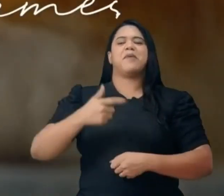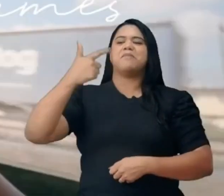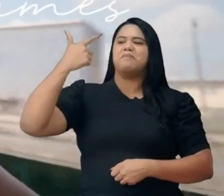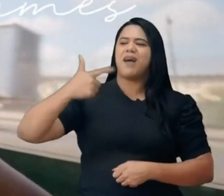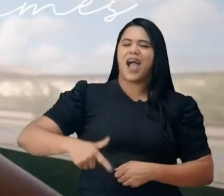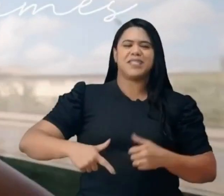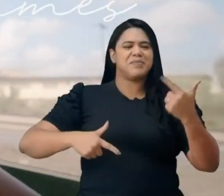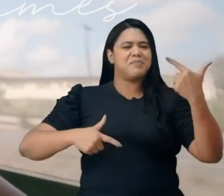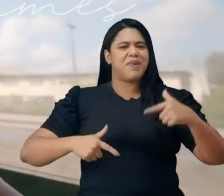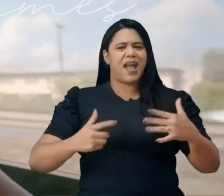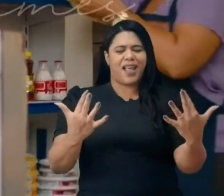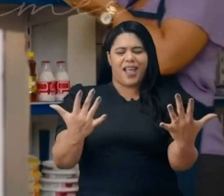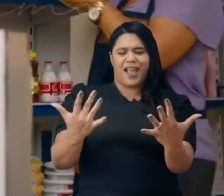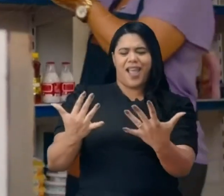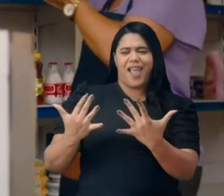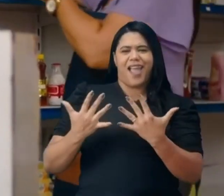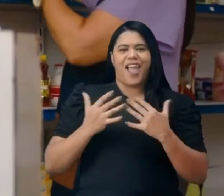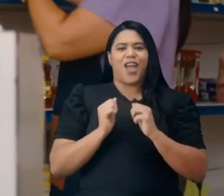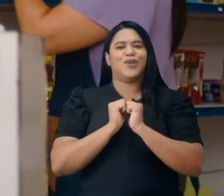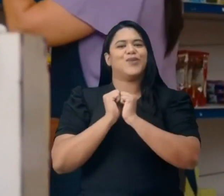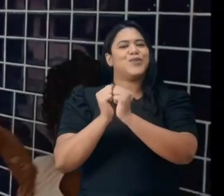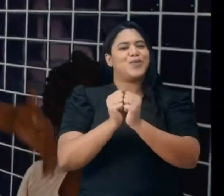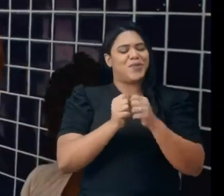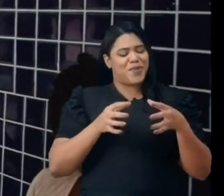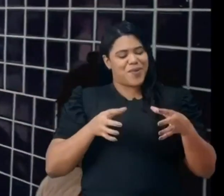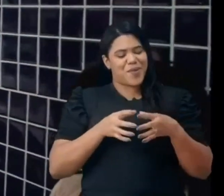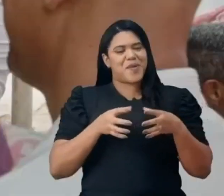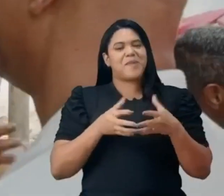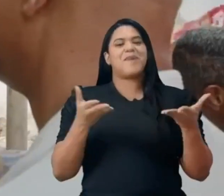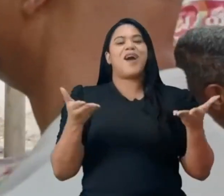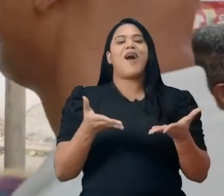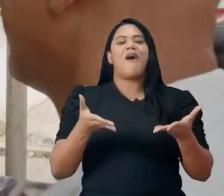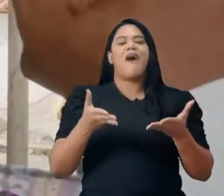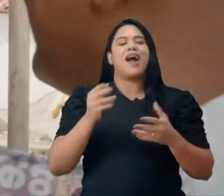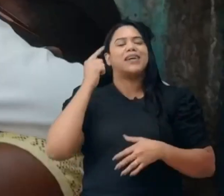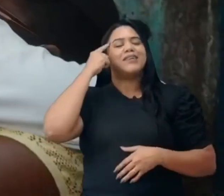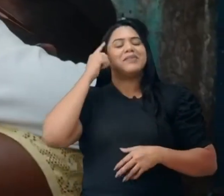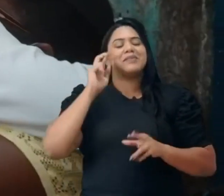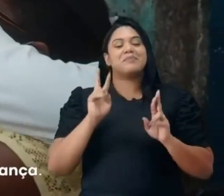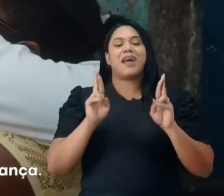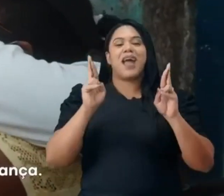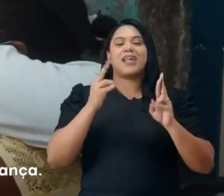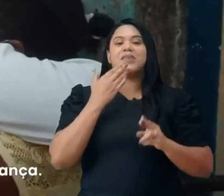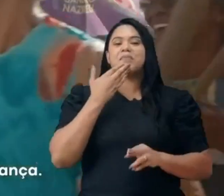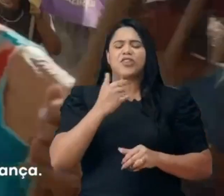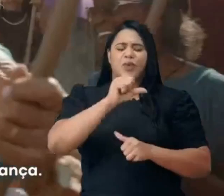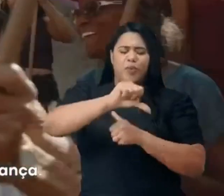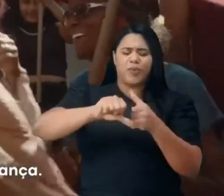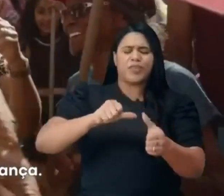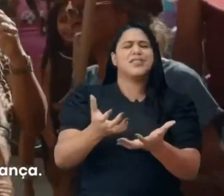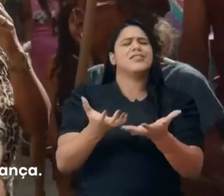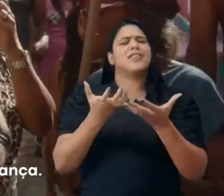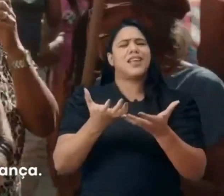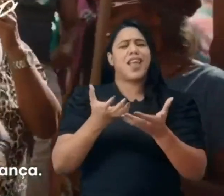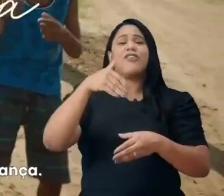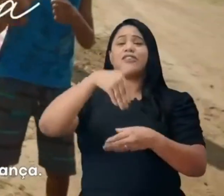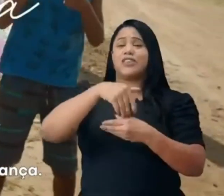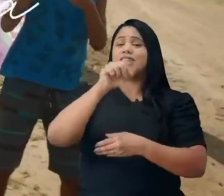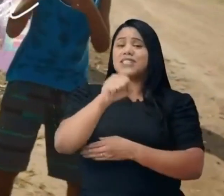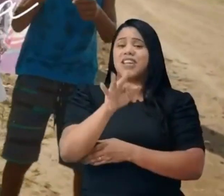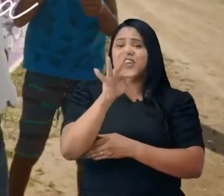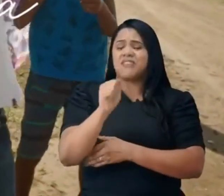firmes. E mais gente chegou para o nosso time, trazendo esperança, pedindo